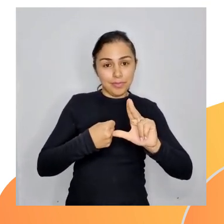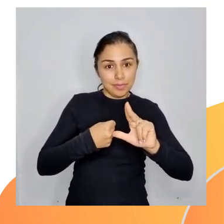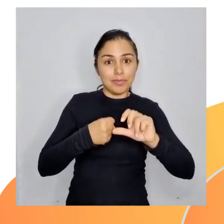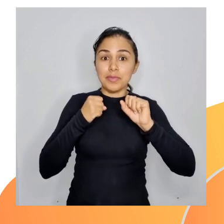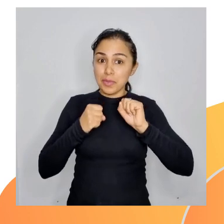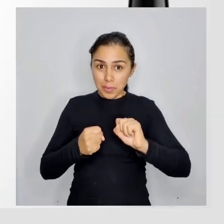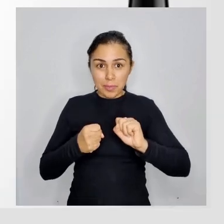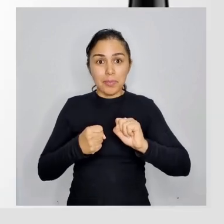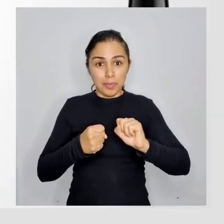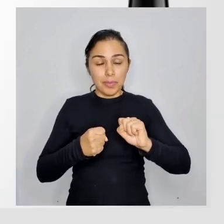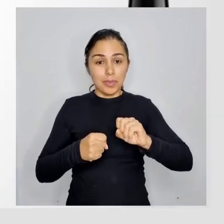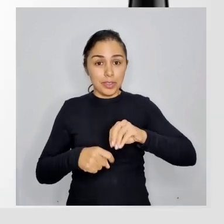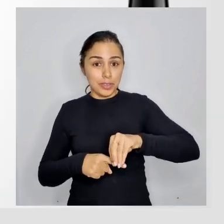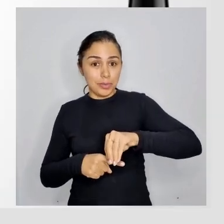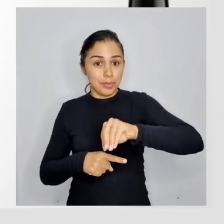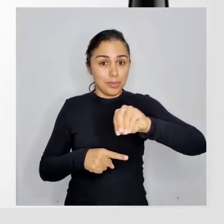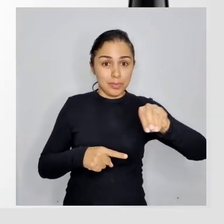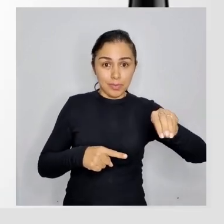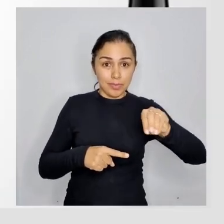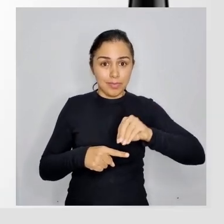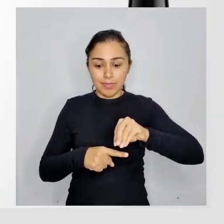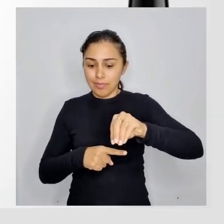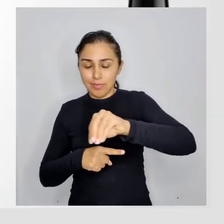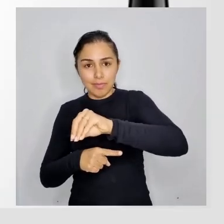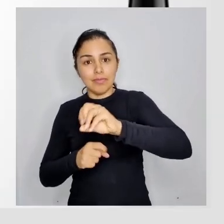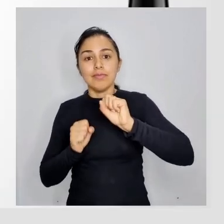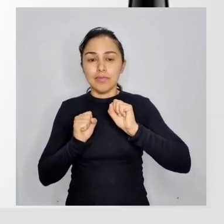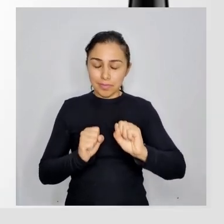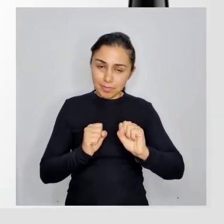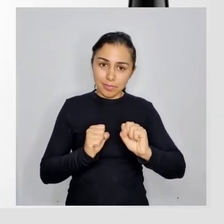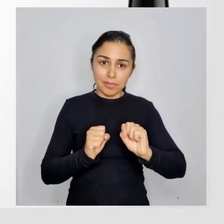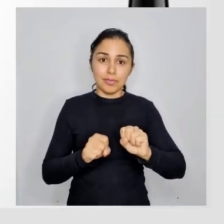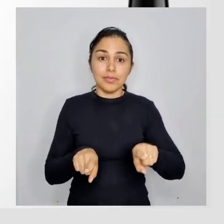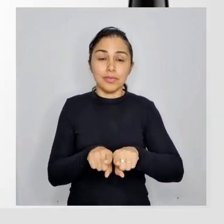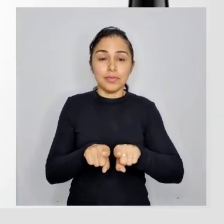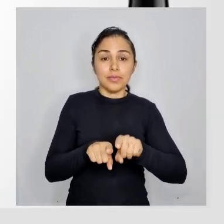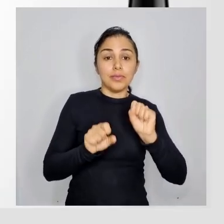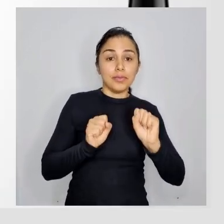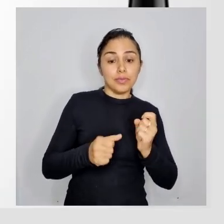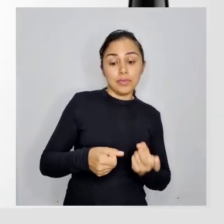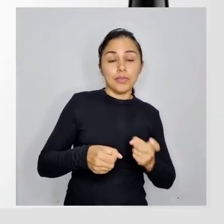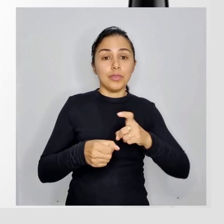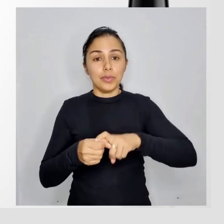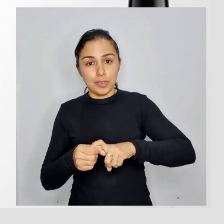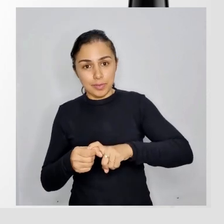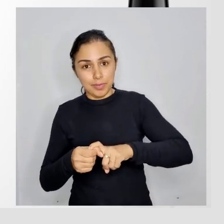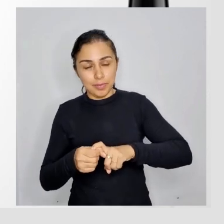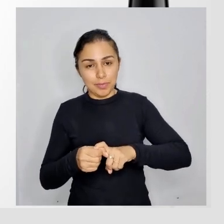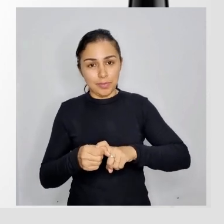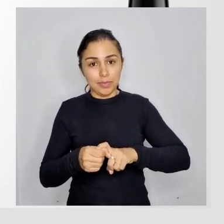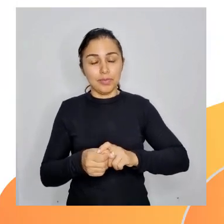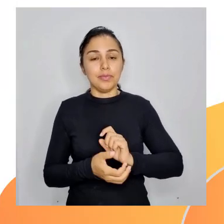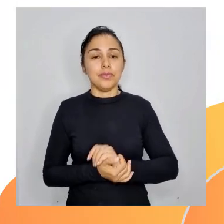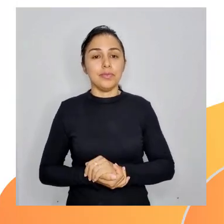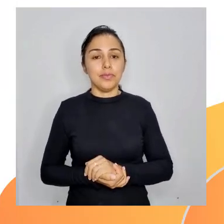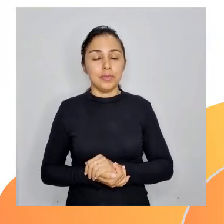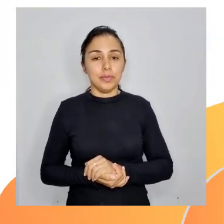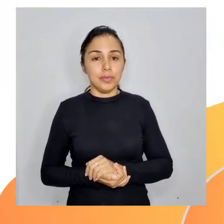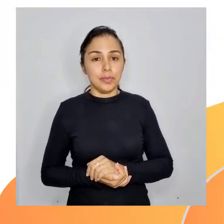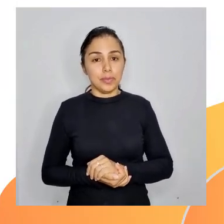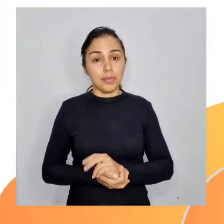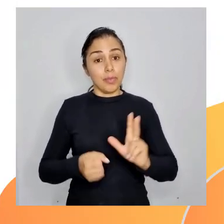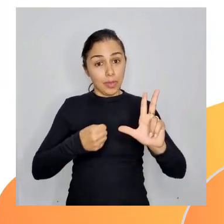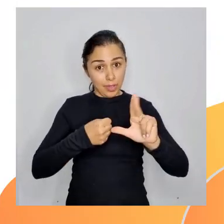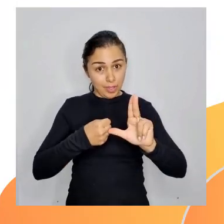diferentes direções. O cavalo ele é também uma peça que ele pode retornar, ok? Então ele pode